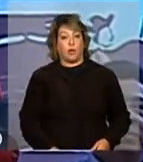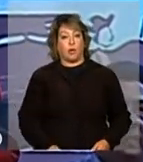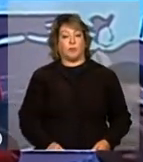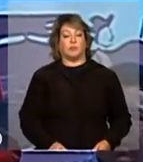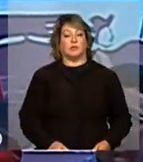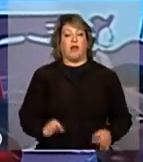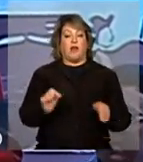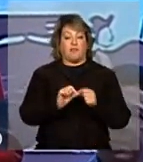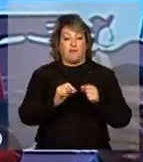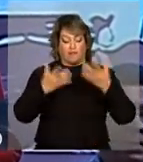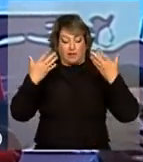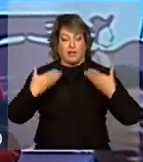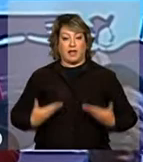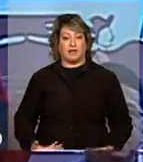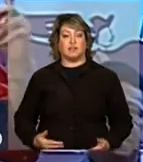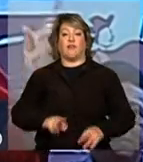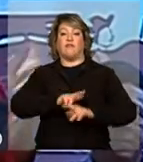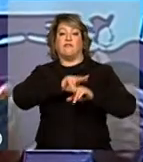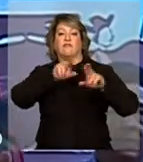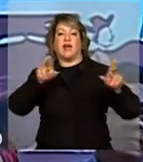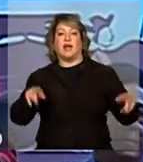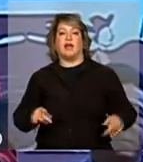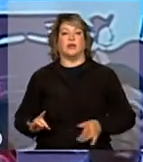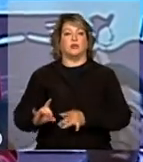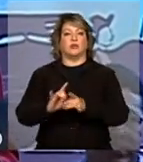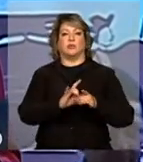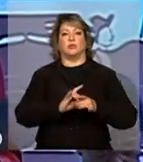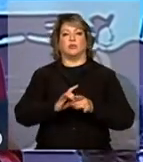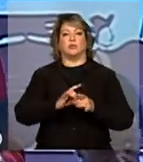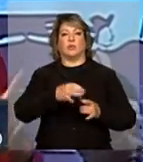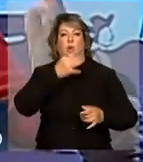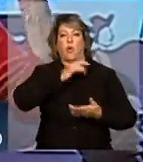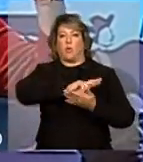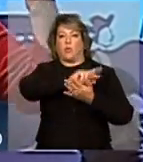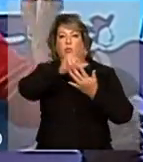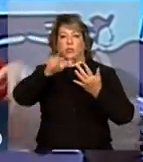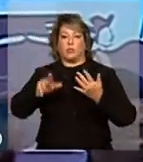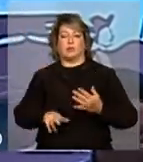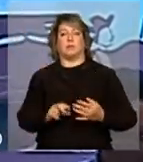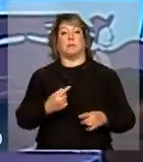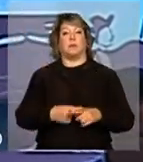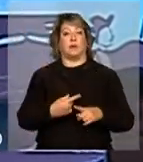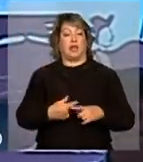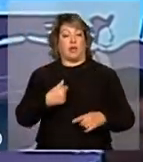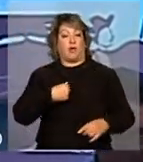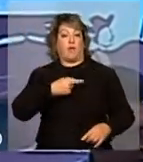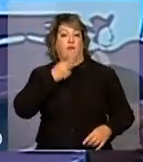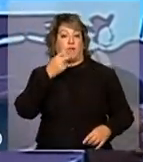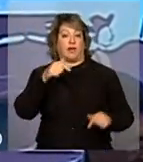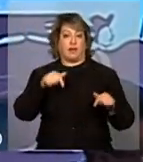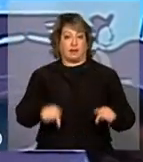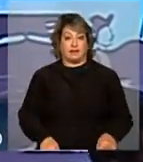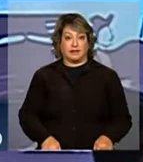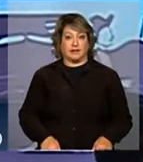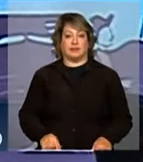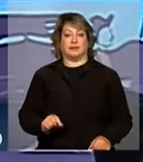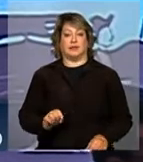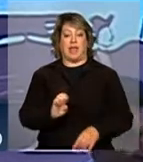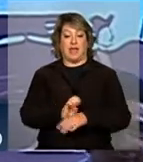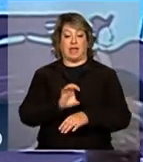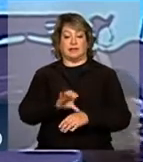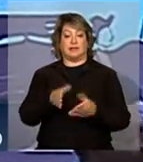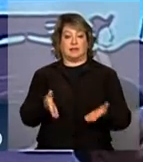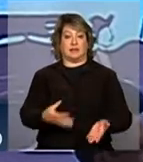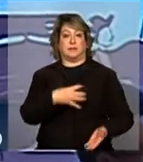nós somos feitos de várias correntes e de vários veios. Eu falo aqui no estado onde